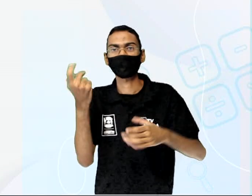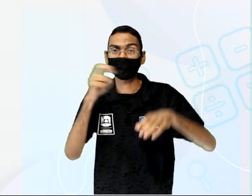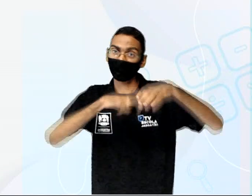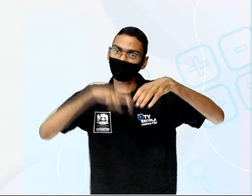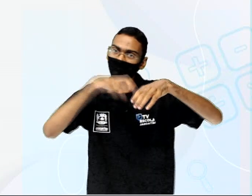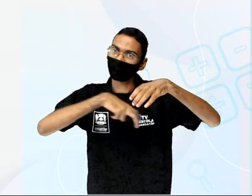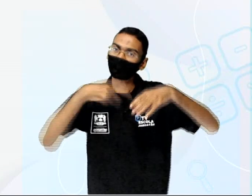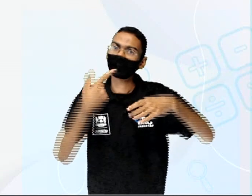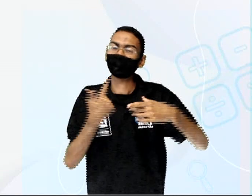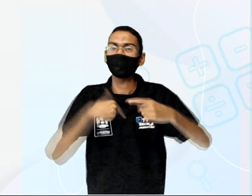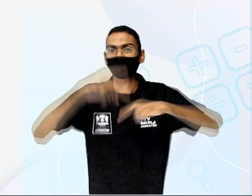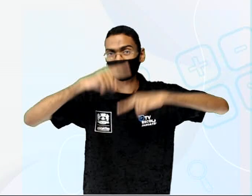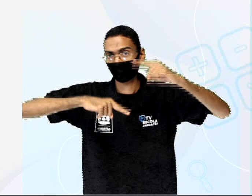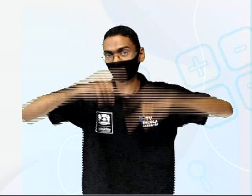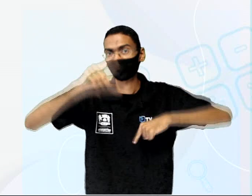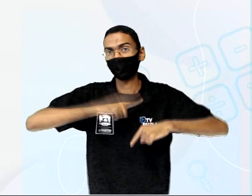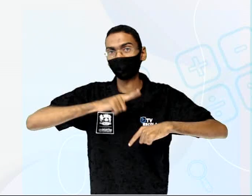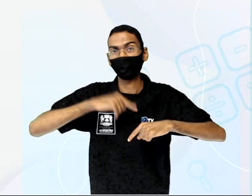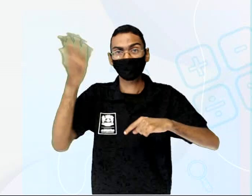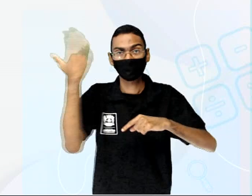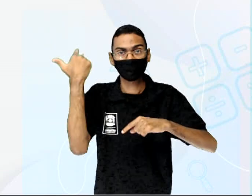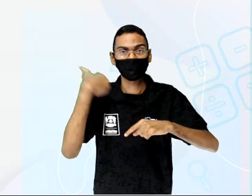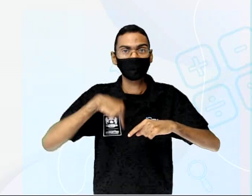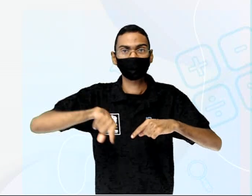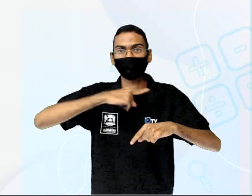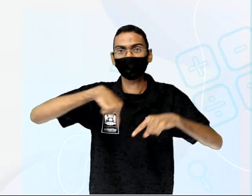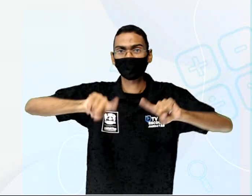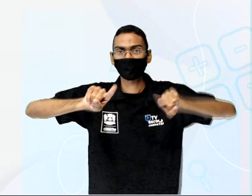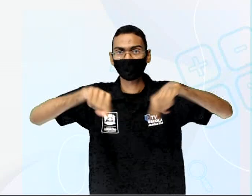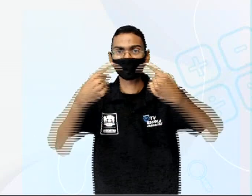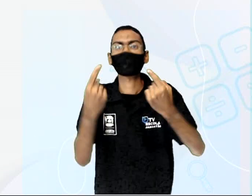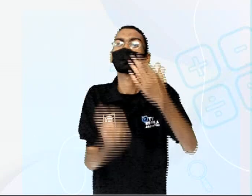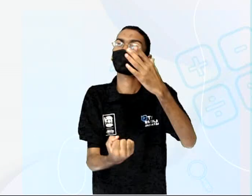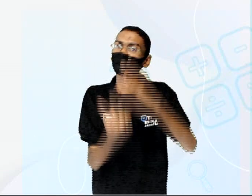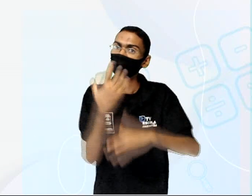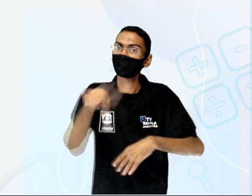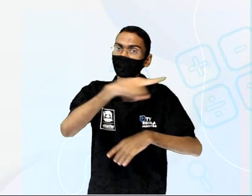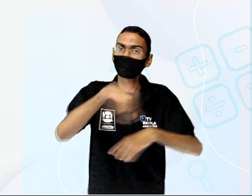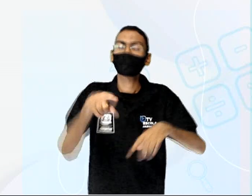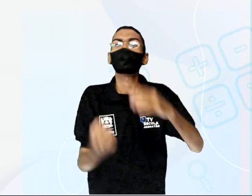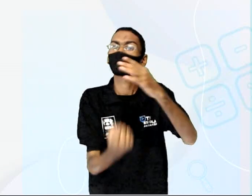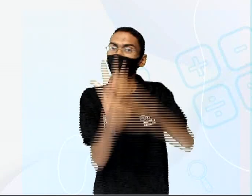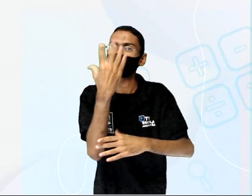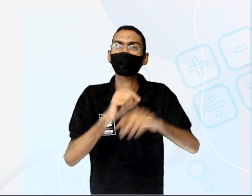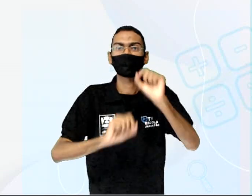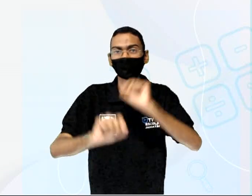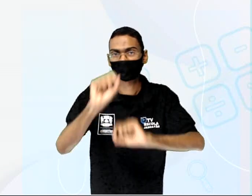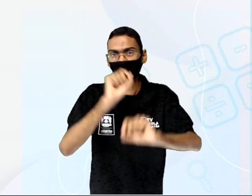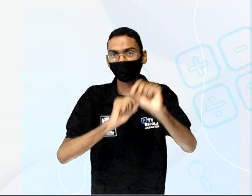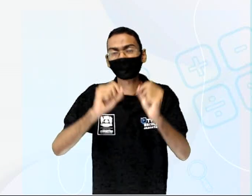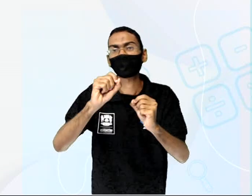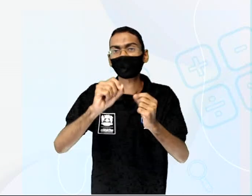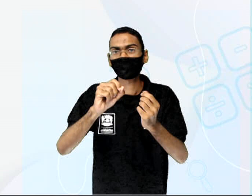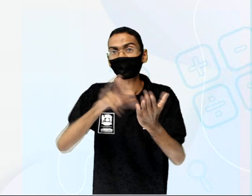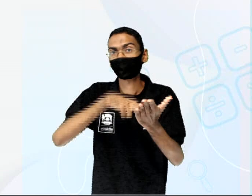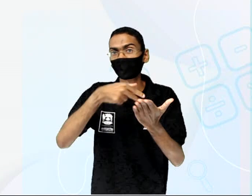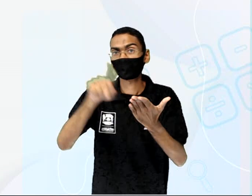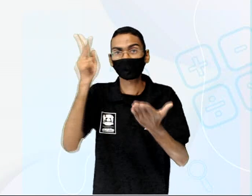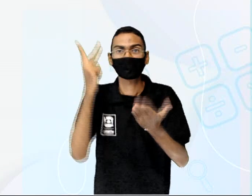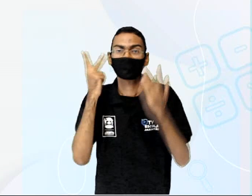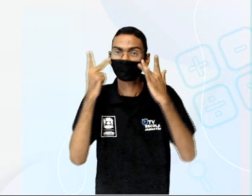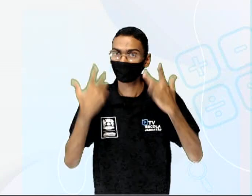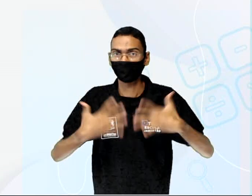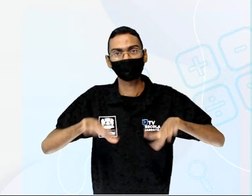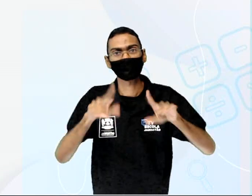tinha, a gente no nosso desafio vai produzir, no caso vocês, vão produzir a tinta natural em